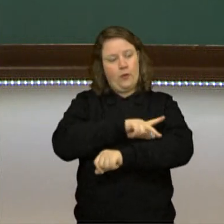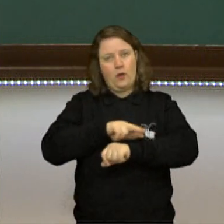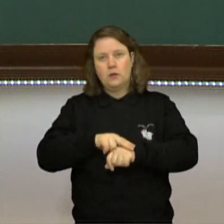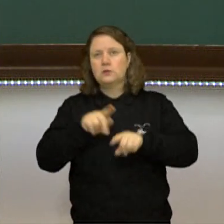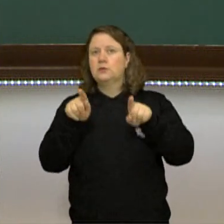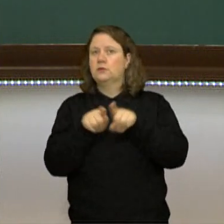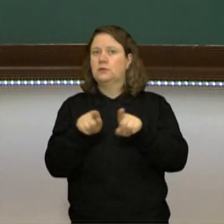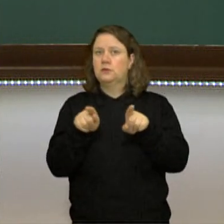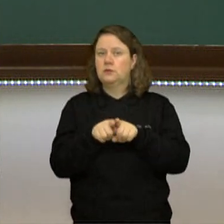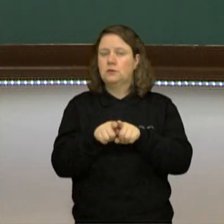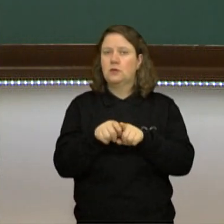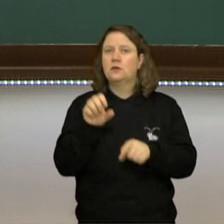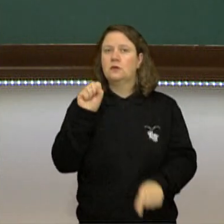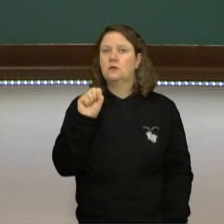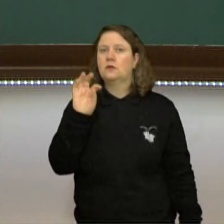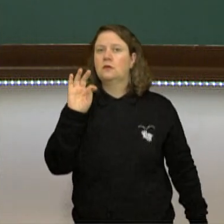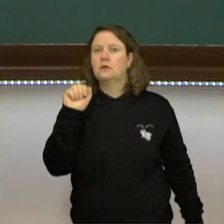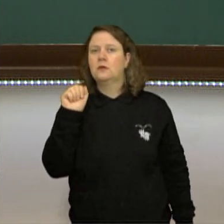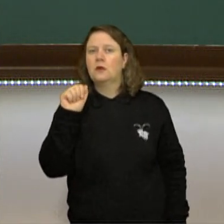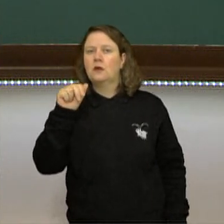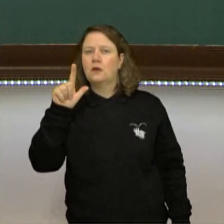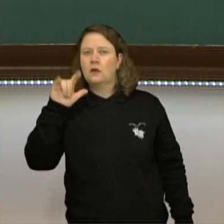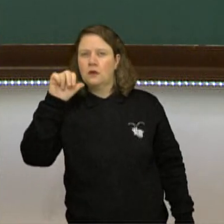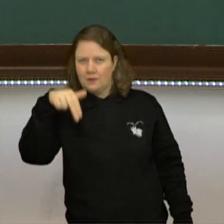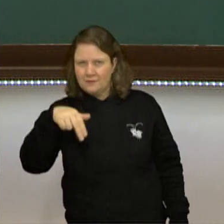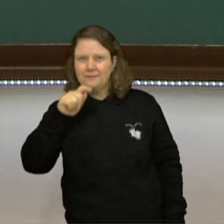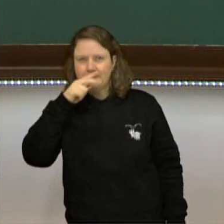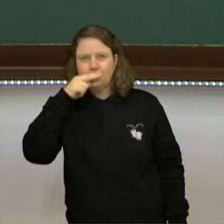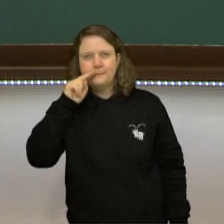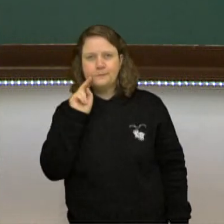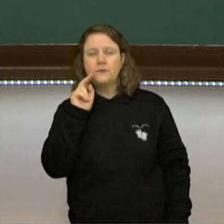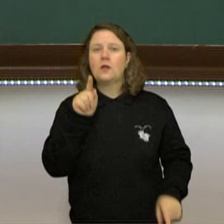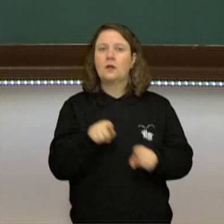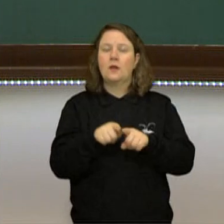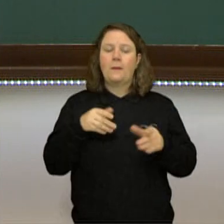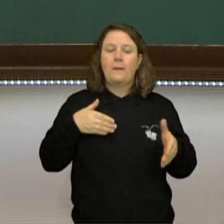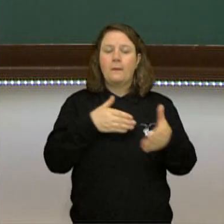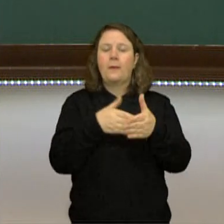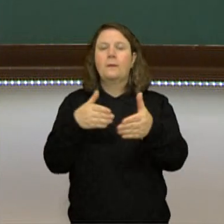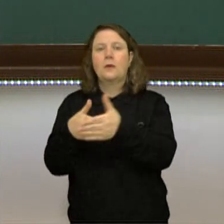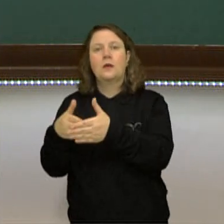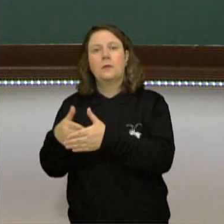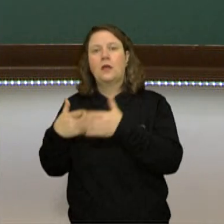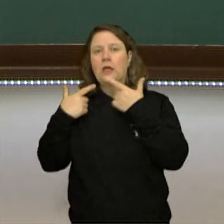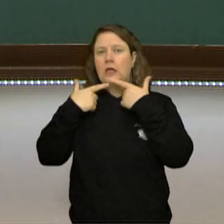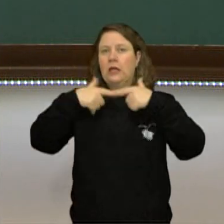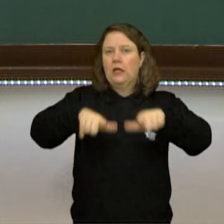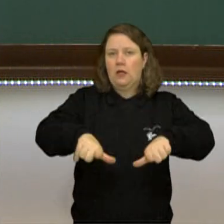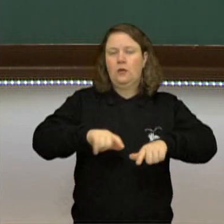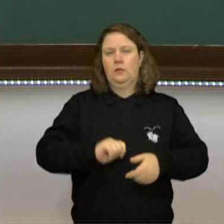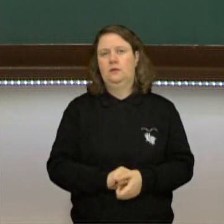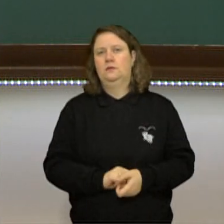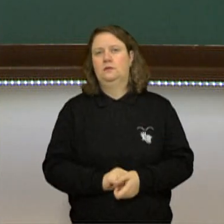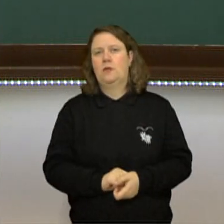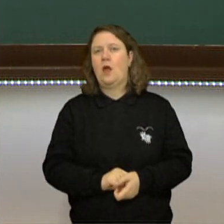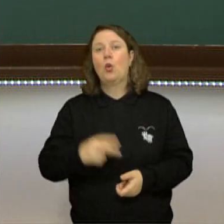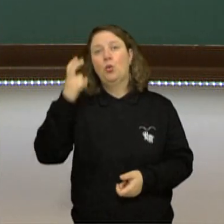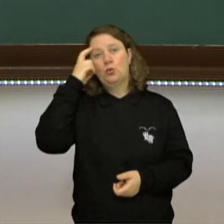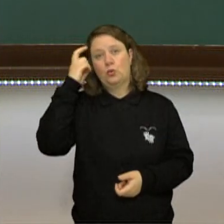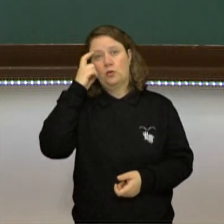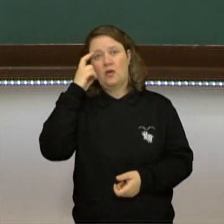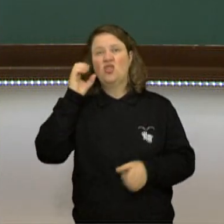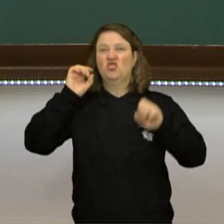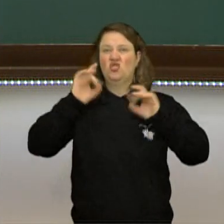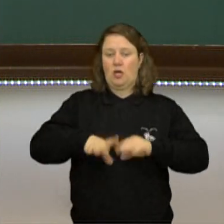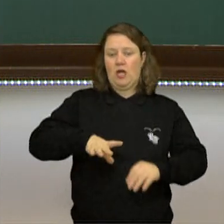ele vai impedir as línguas nacionais e as culturas nacionais. Você só podia aprender russo e só podia